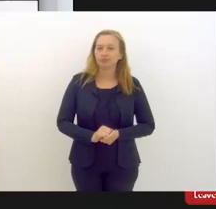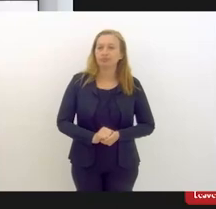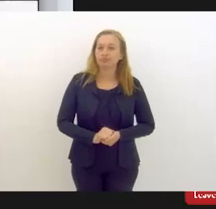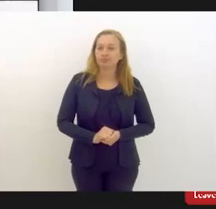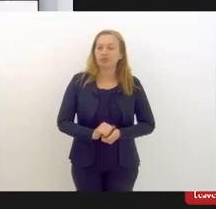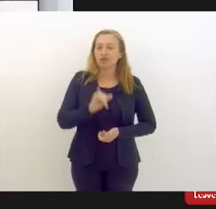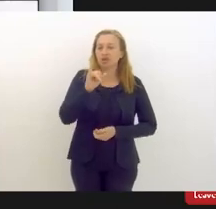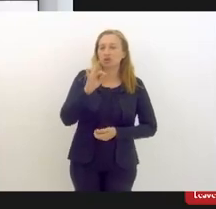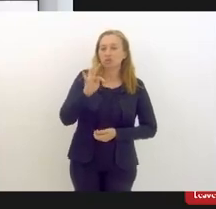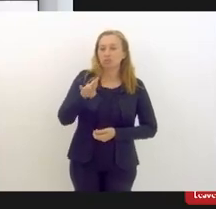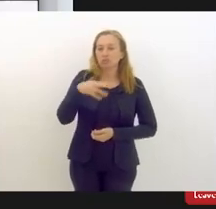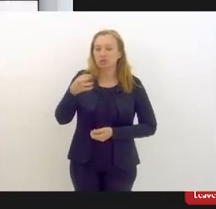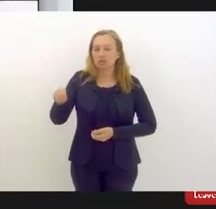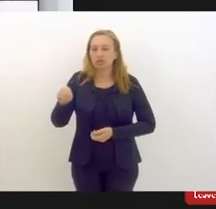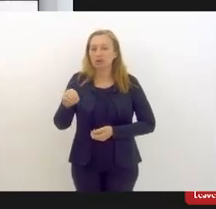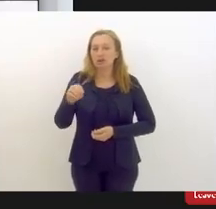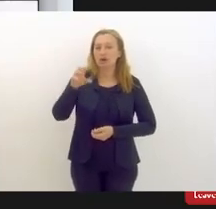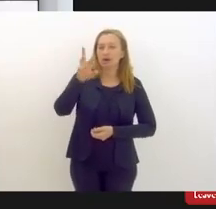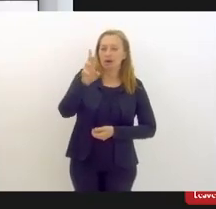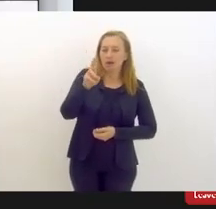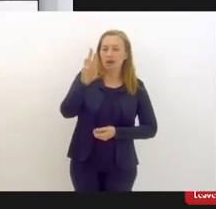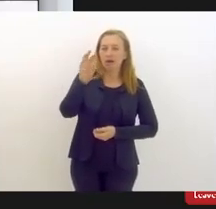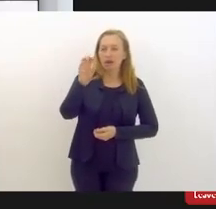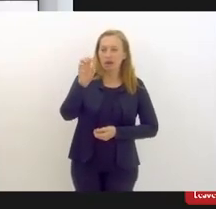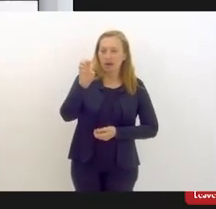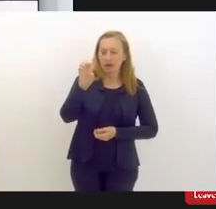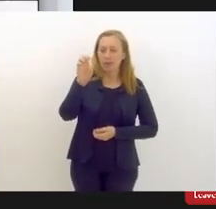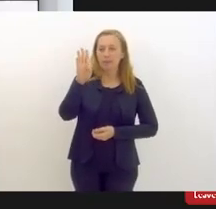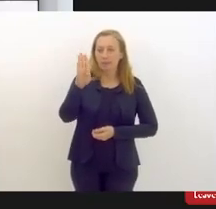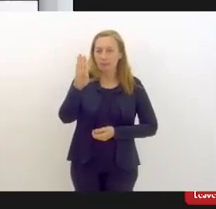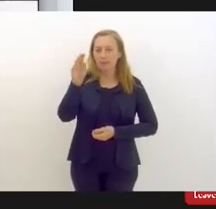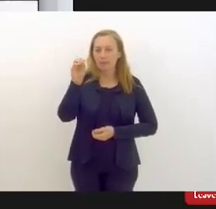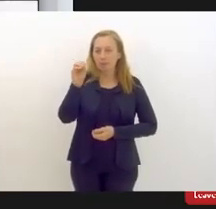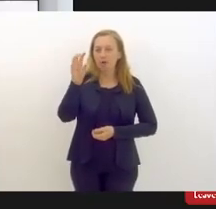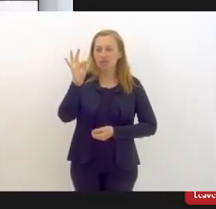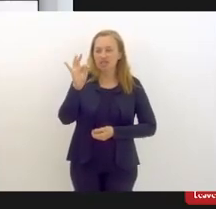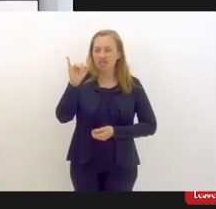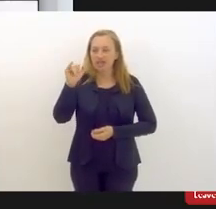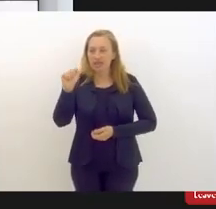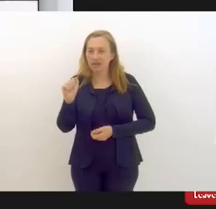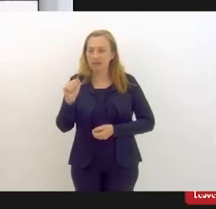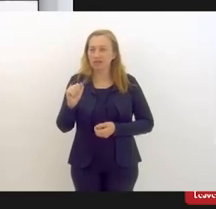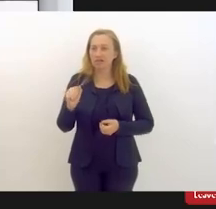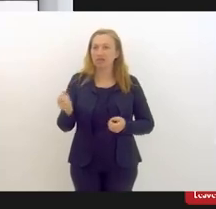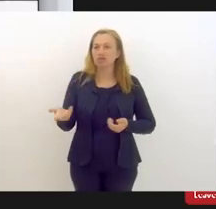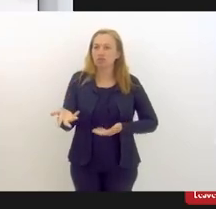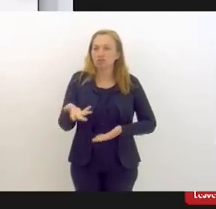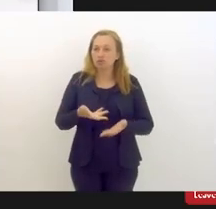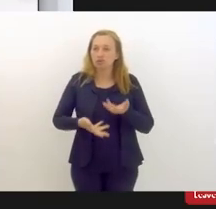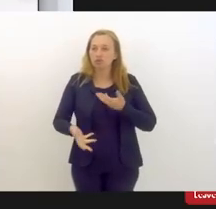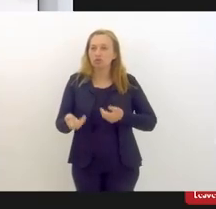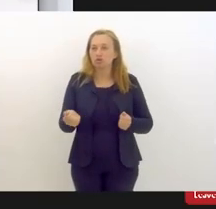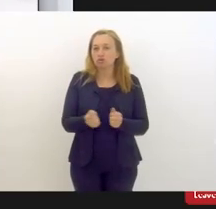retoma a BNCC com o Ensino Médio, e aí é uma parceria com a UERJ. Pode passar, Alexandre.